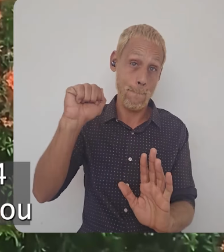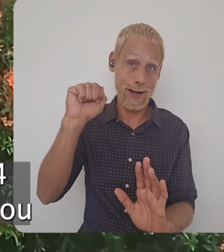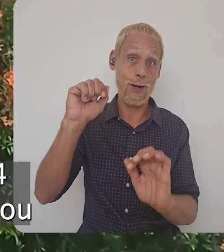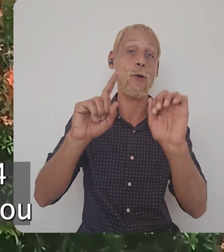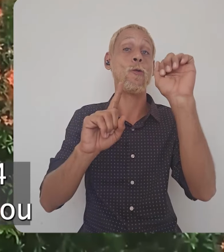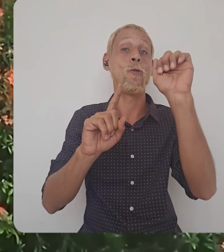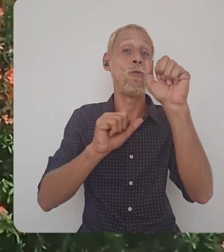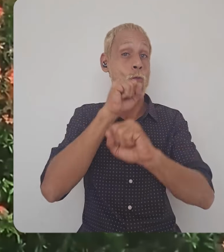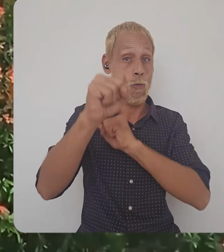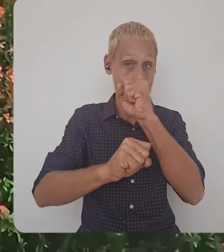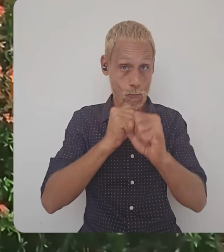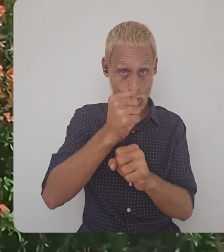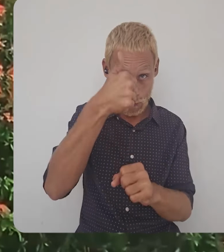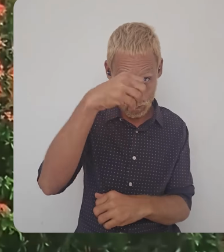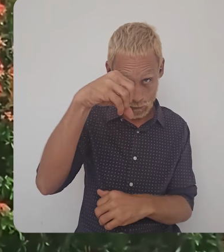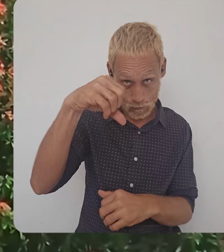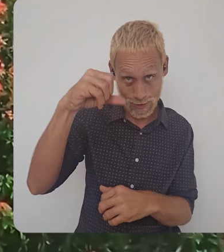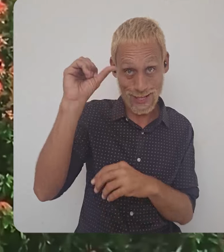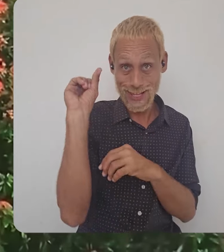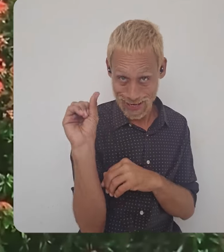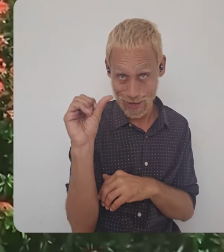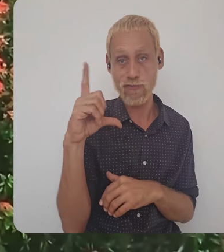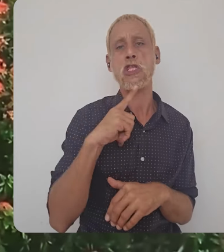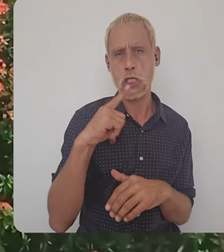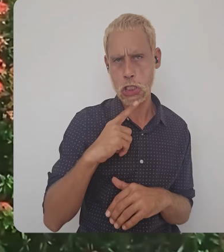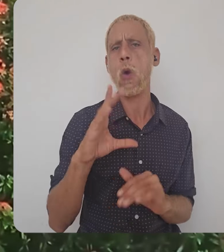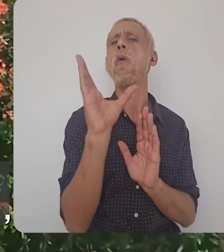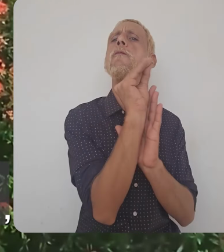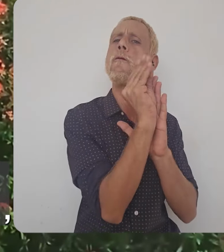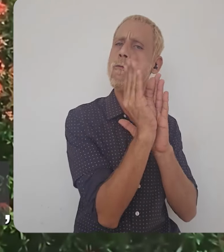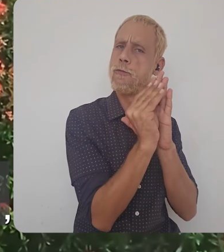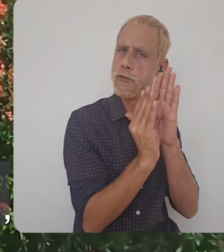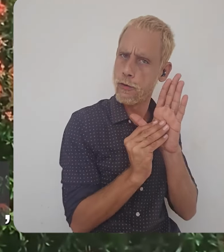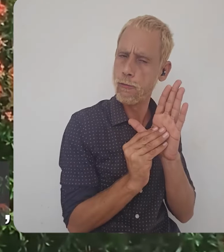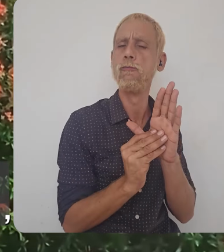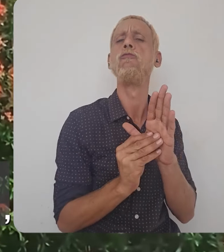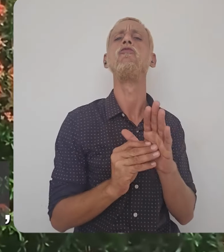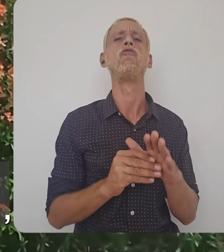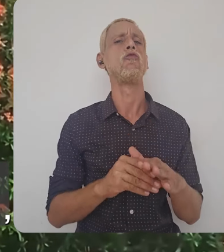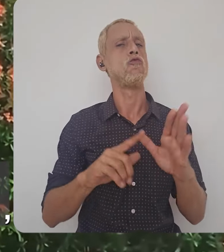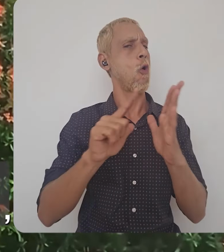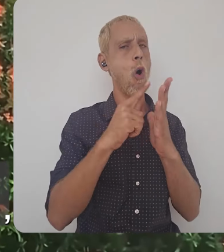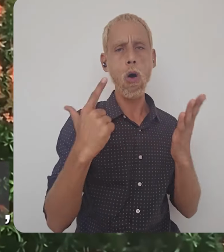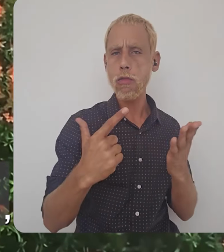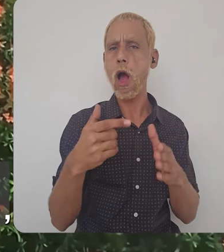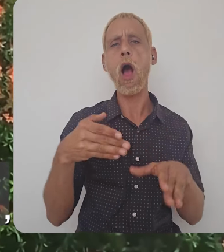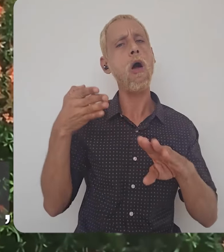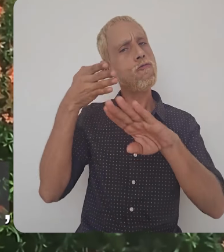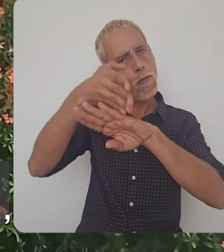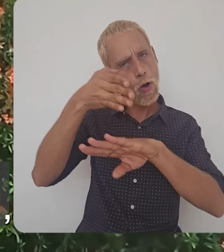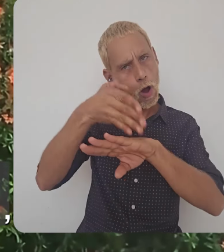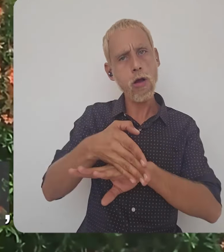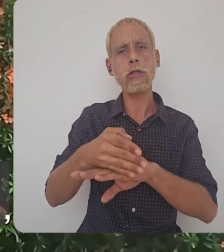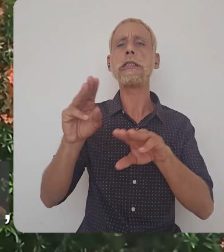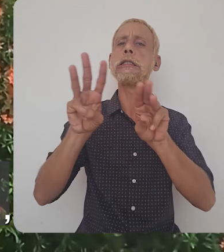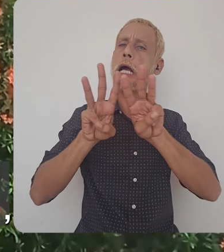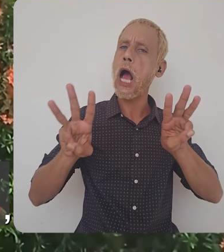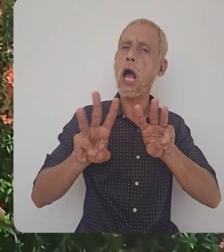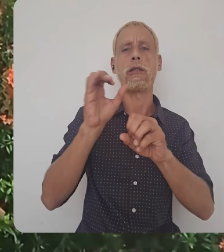digitalizou aquilo e colocou. Só em abril do ano seguinte, ou seja, em 96, é que a gente de fato entrou com o conteúdo do jornal